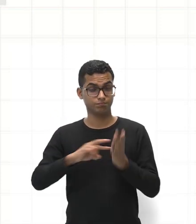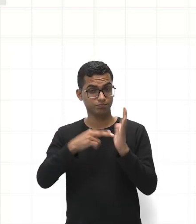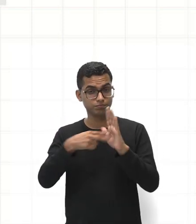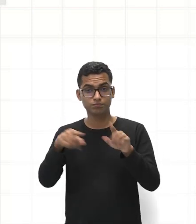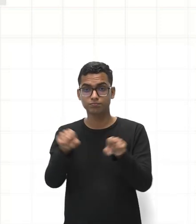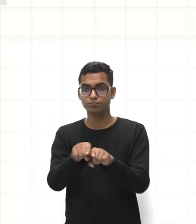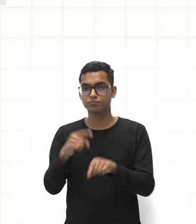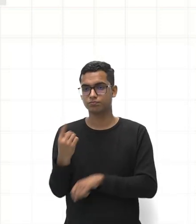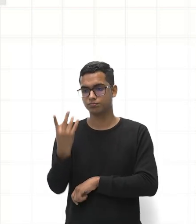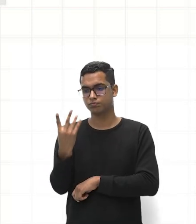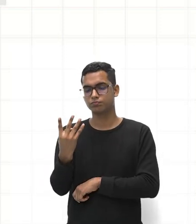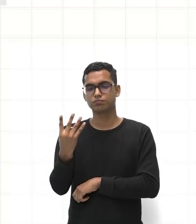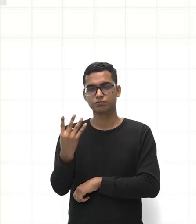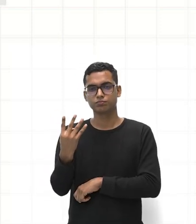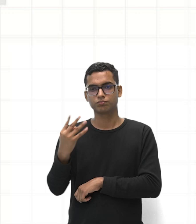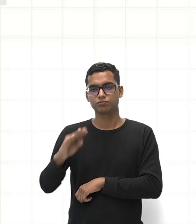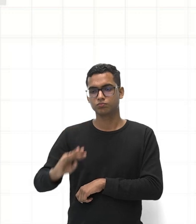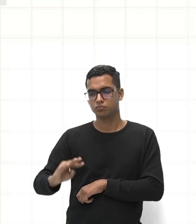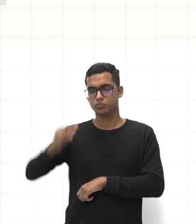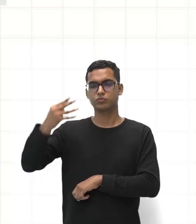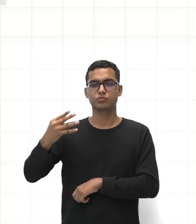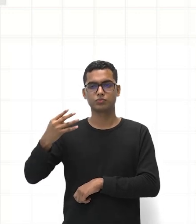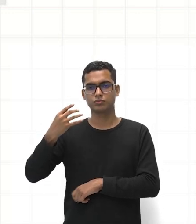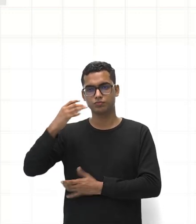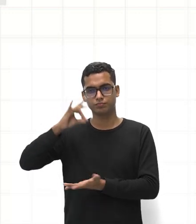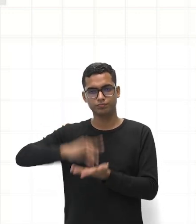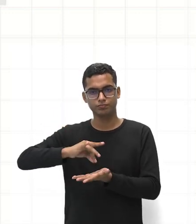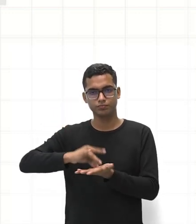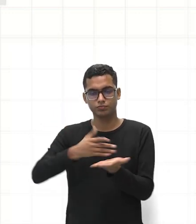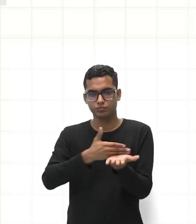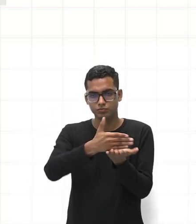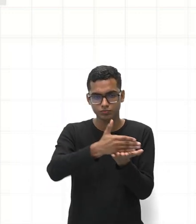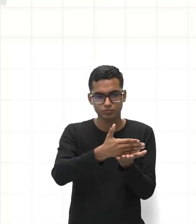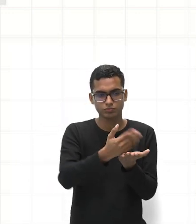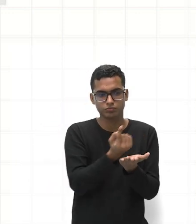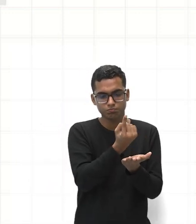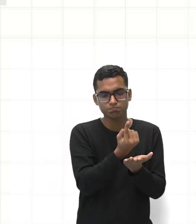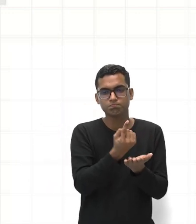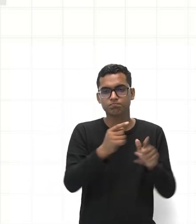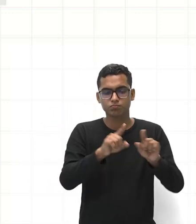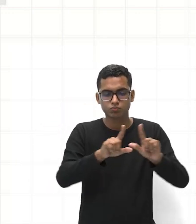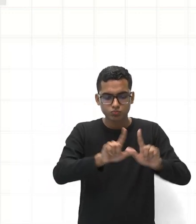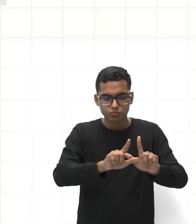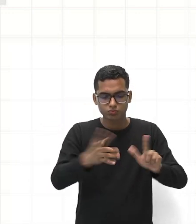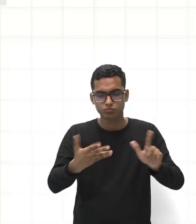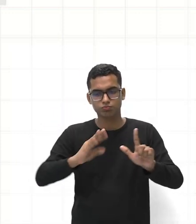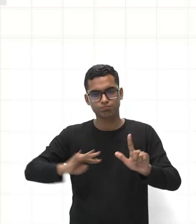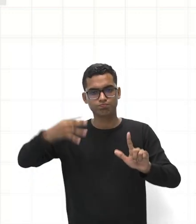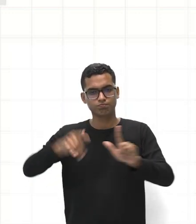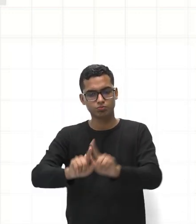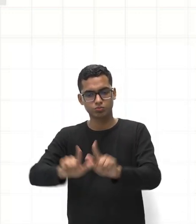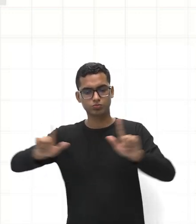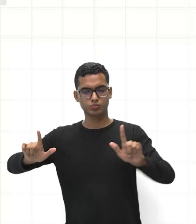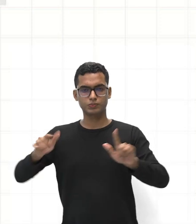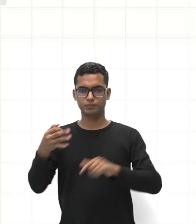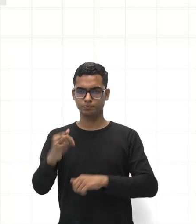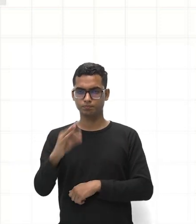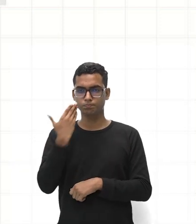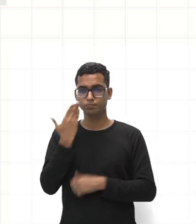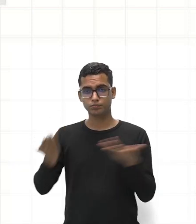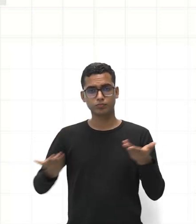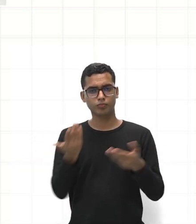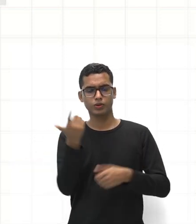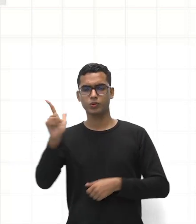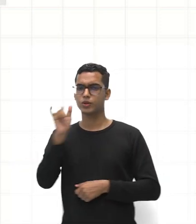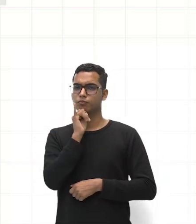área inicial. É isso que diz a definição, tá bom? A área é 4 vezes maior do que a área inicial. Outra situação